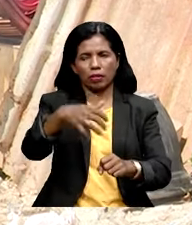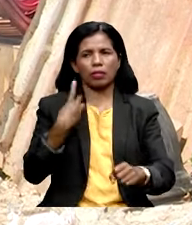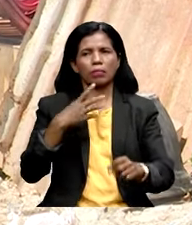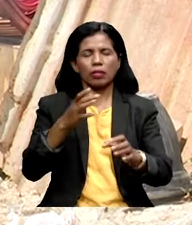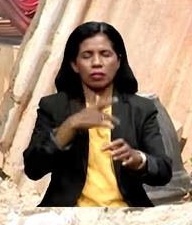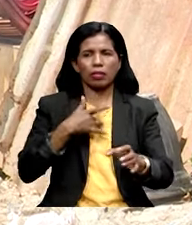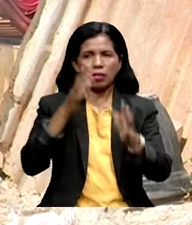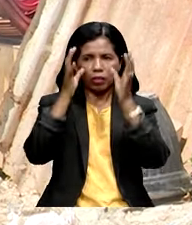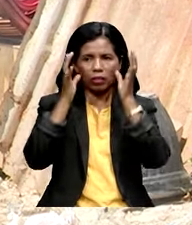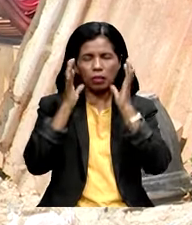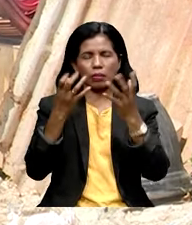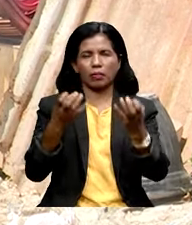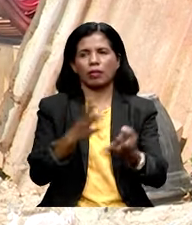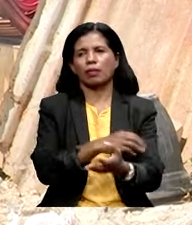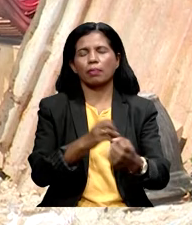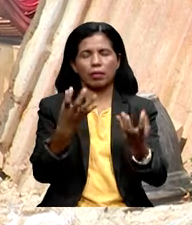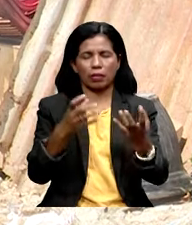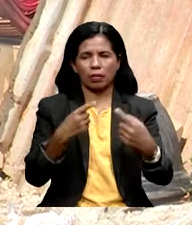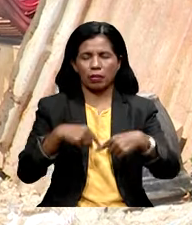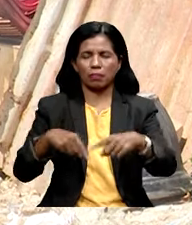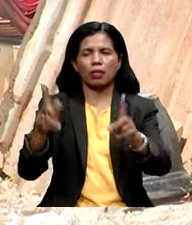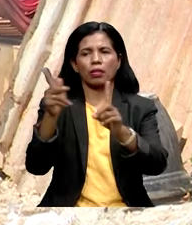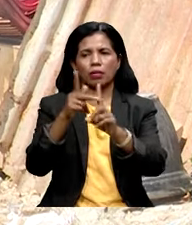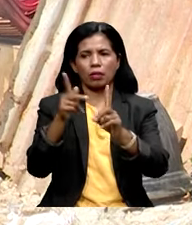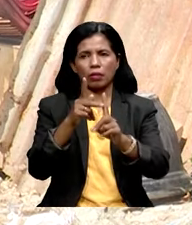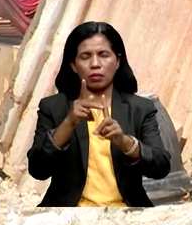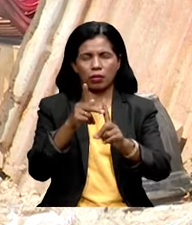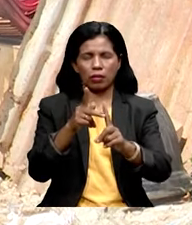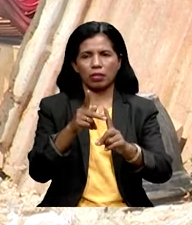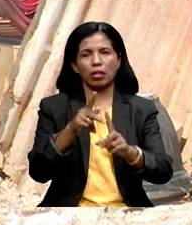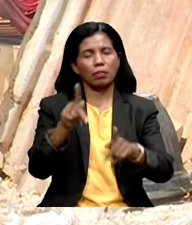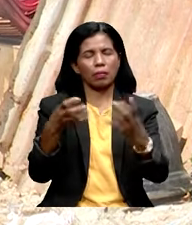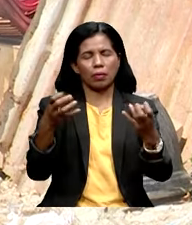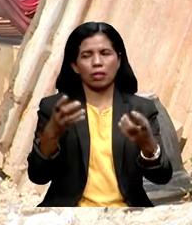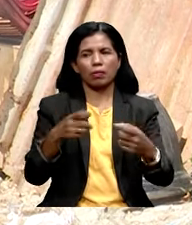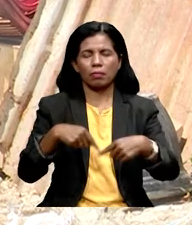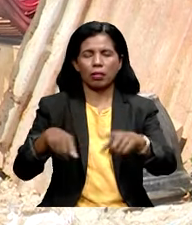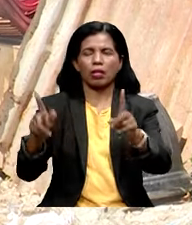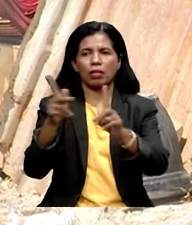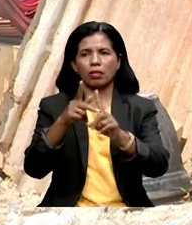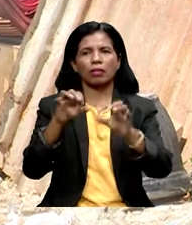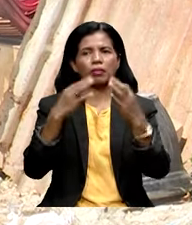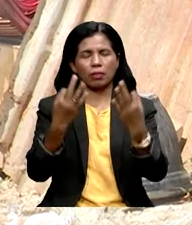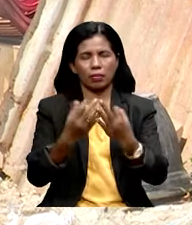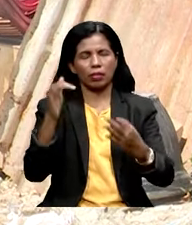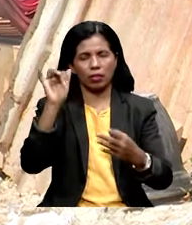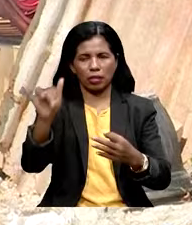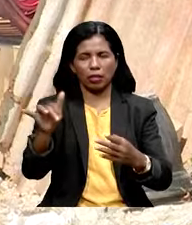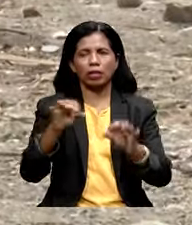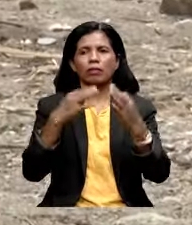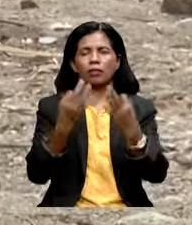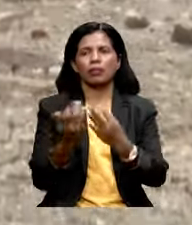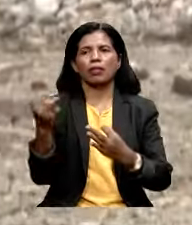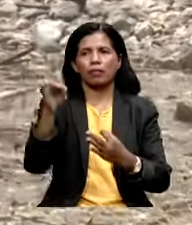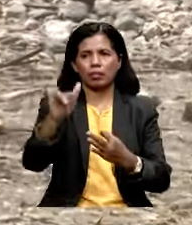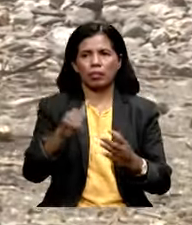tempest também, barak ma balum ba cos balum ansa uma dilara família balunyane balun ansa ela família sia.